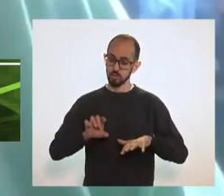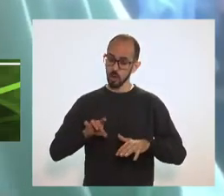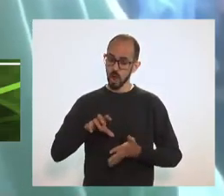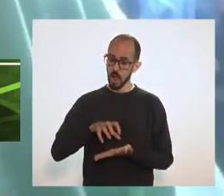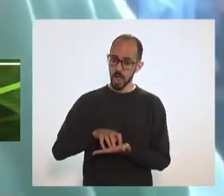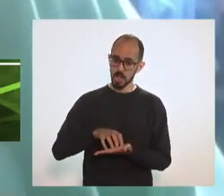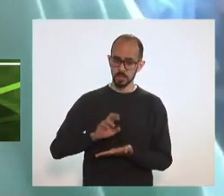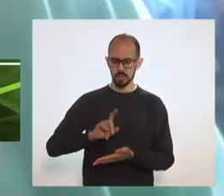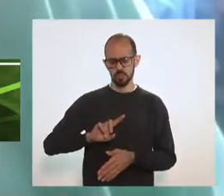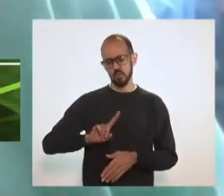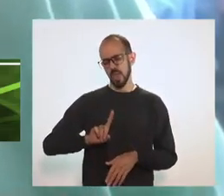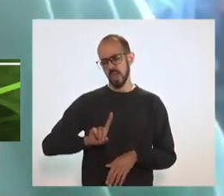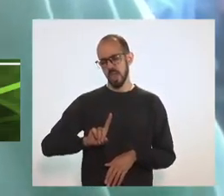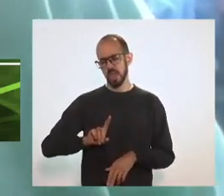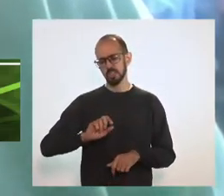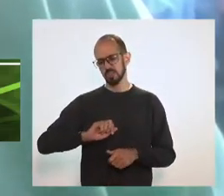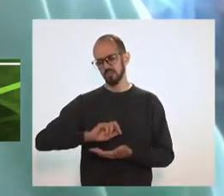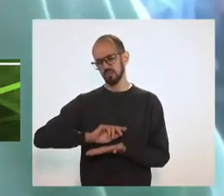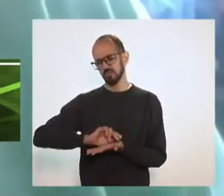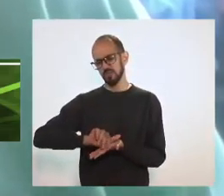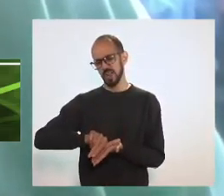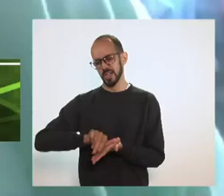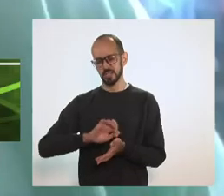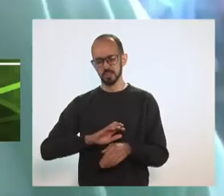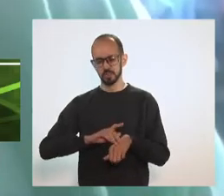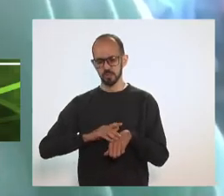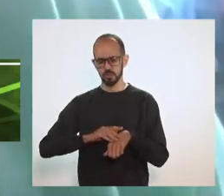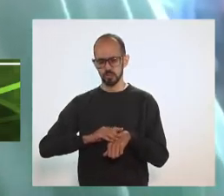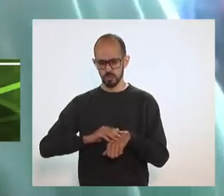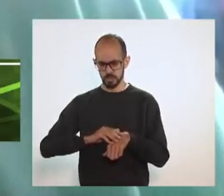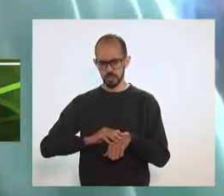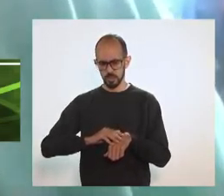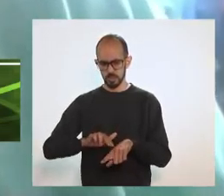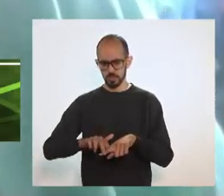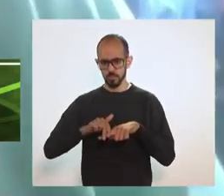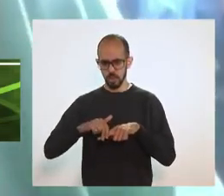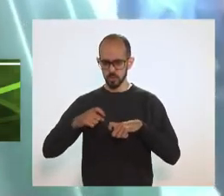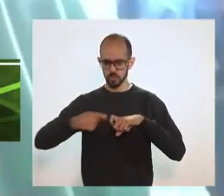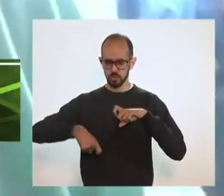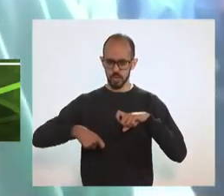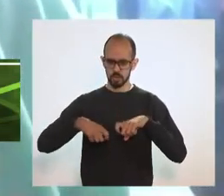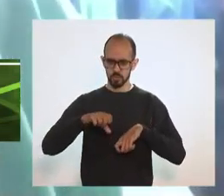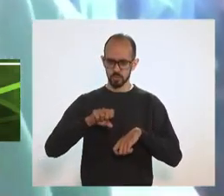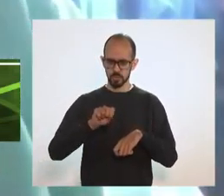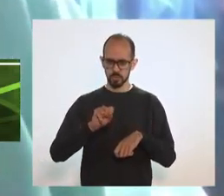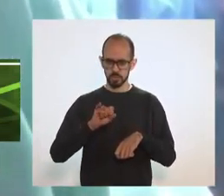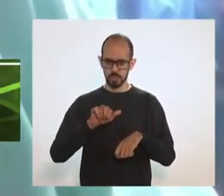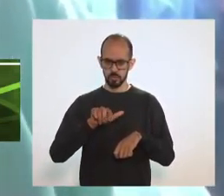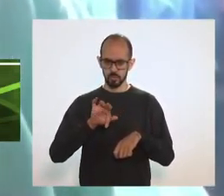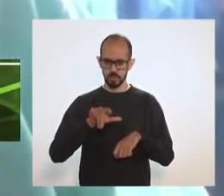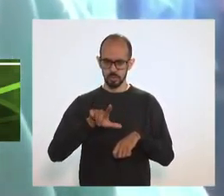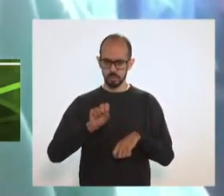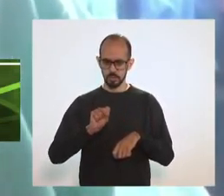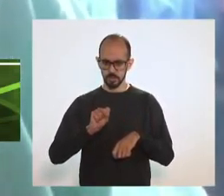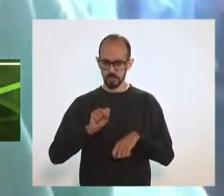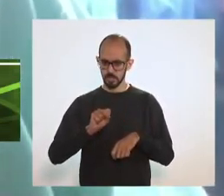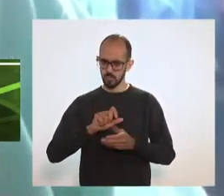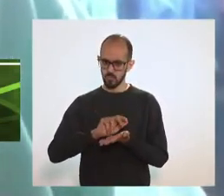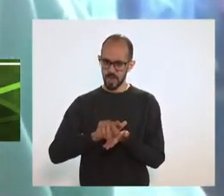exatamente impedir, por exemplo, a gravidez precoce das meninas, impedir a